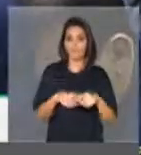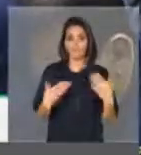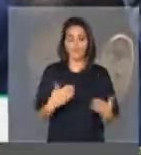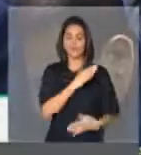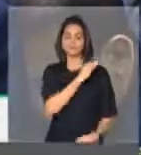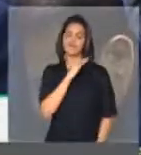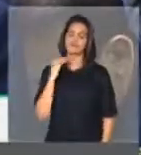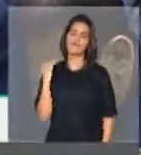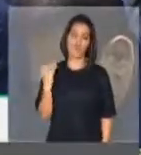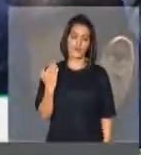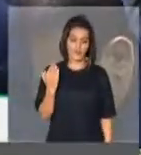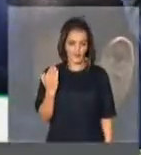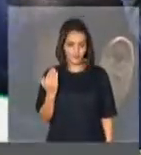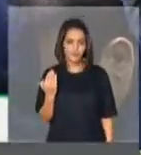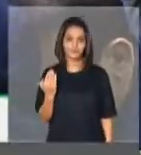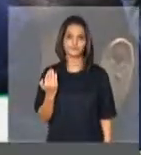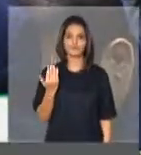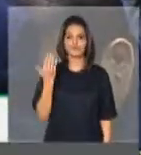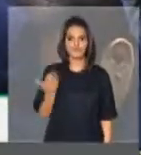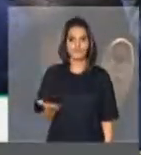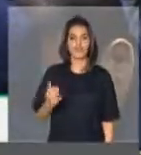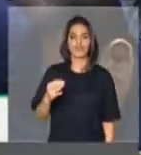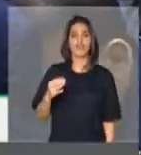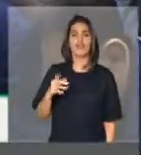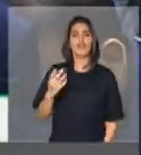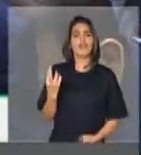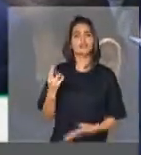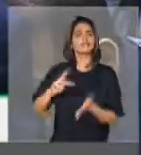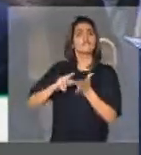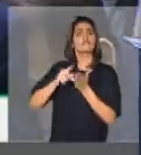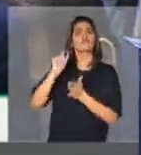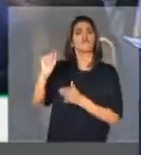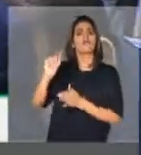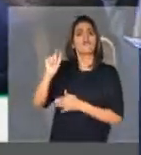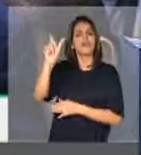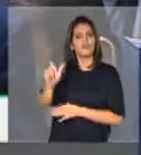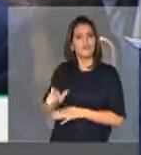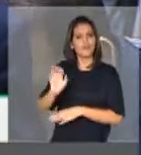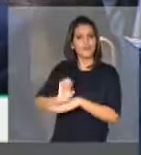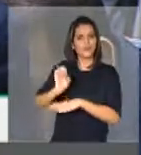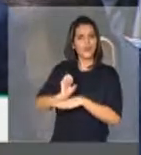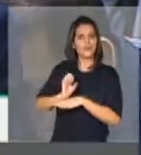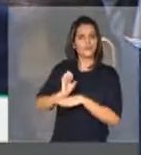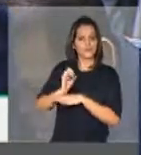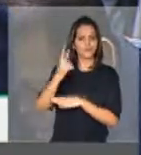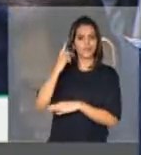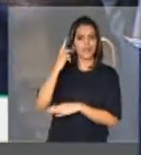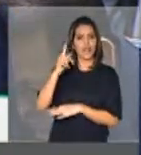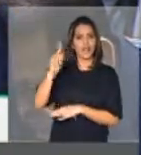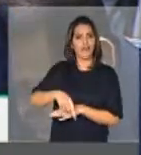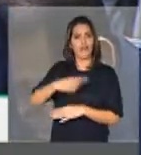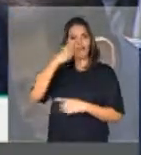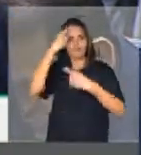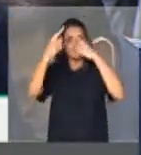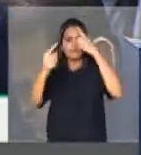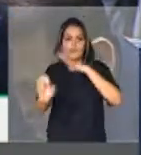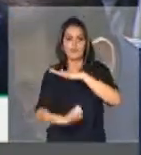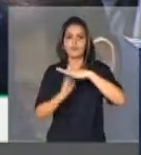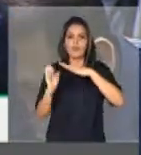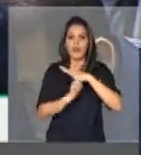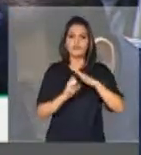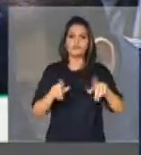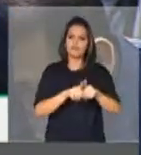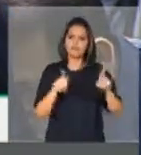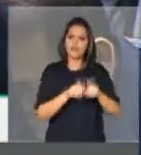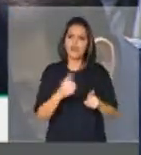ano exerceu o mandato de senador. E já Dias Macedo representou para o estado do Ceará o empreendedorismo, assim como também o dinamismo que ele